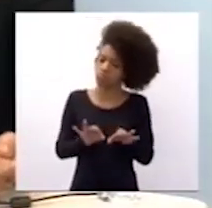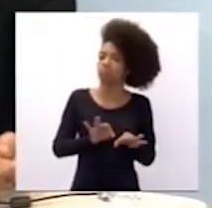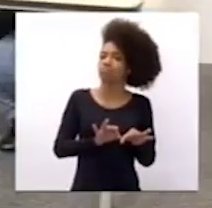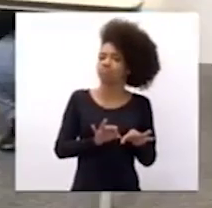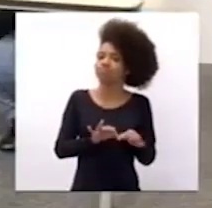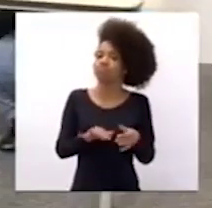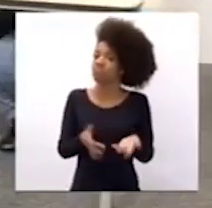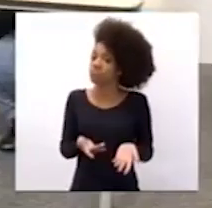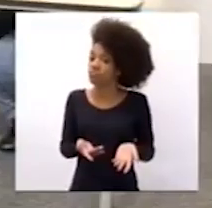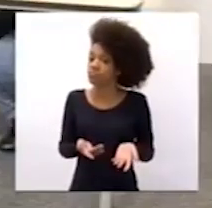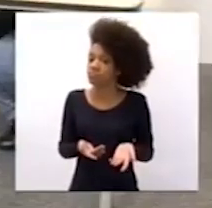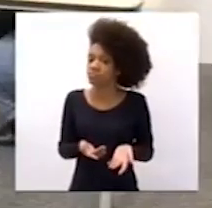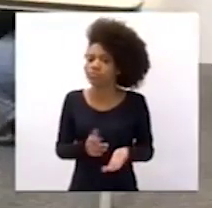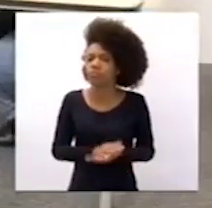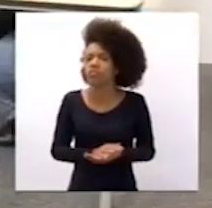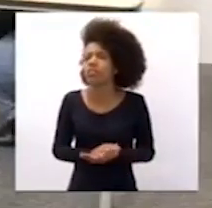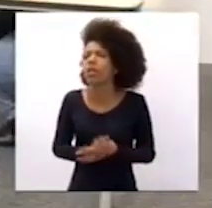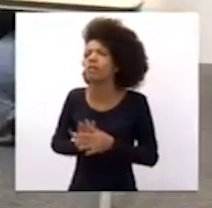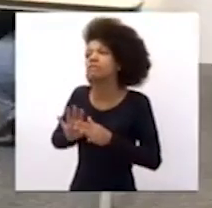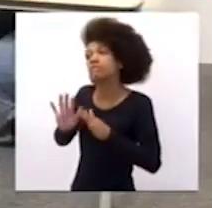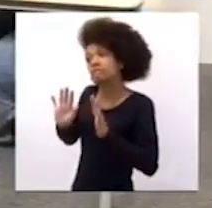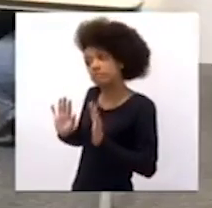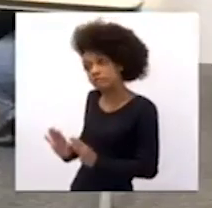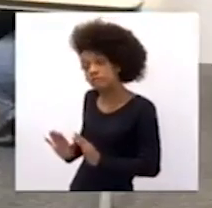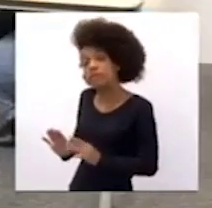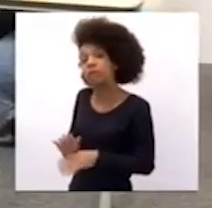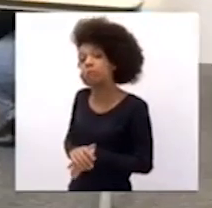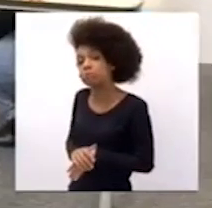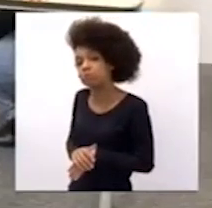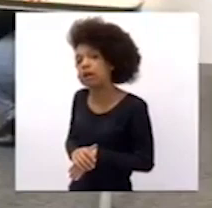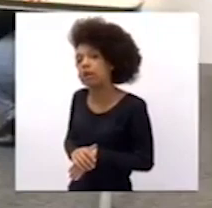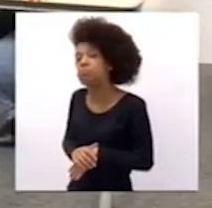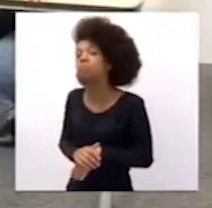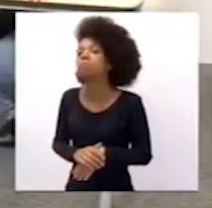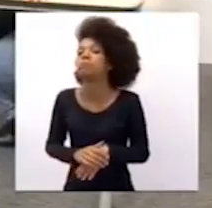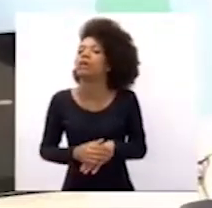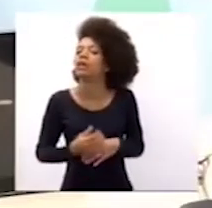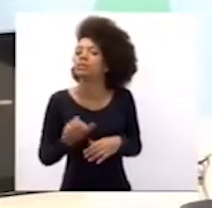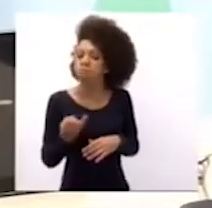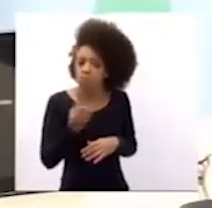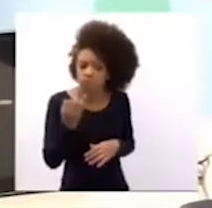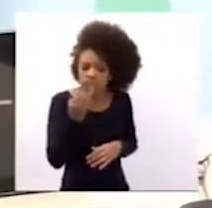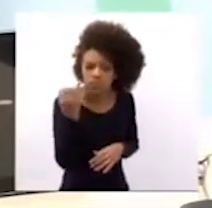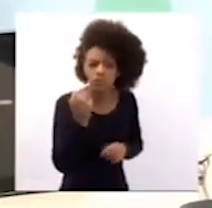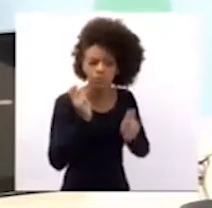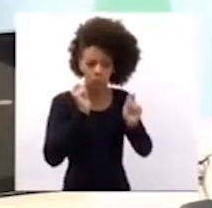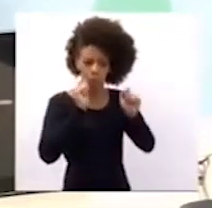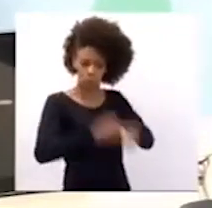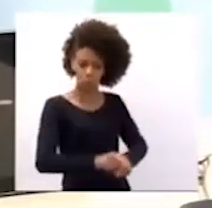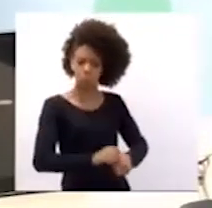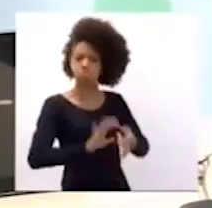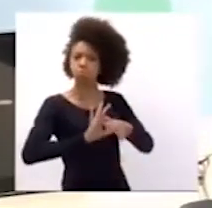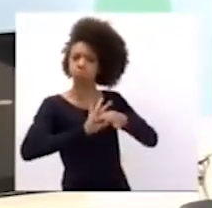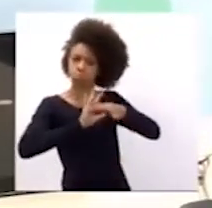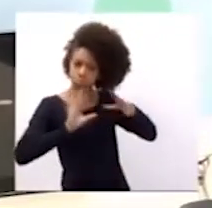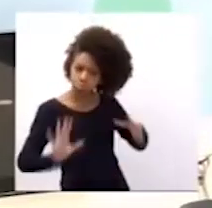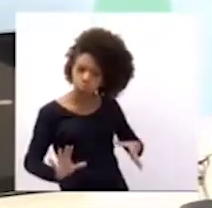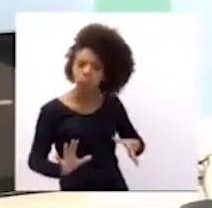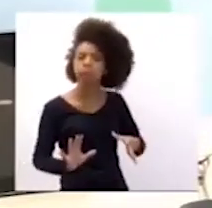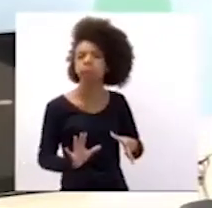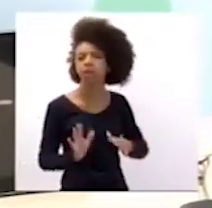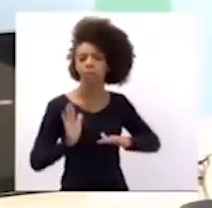possível. Por isso que autonomia e flexibilidade são pontos essenciais aí para um